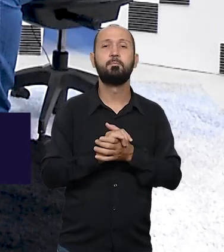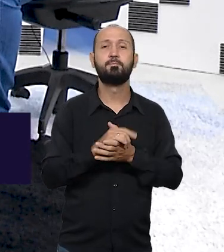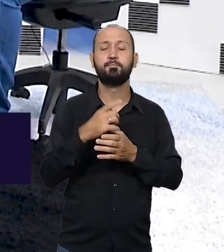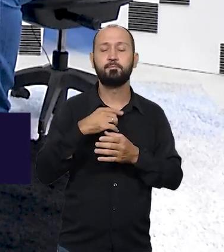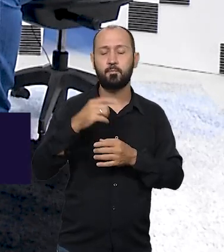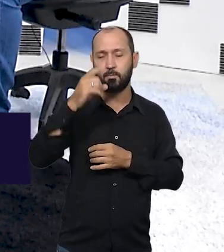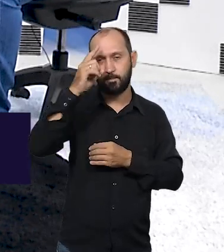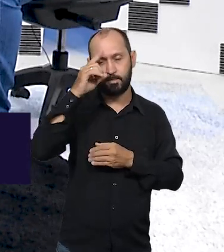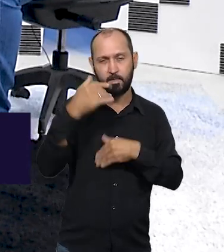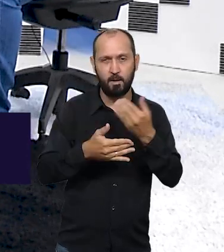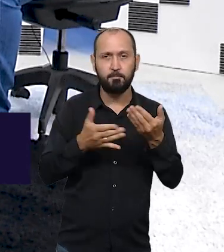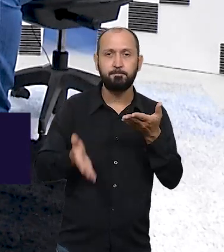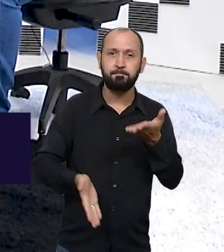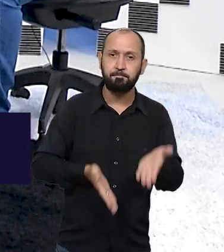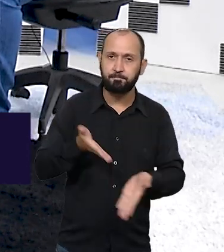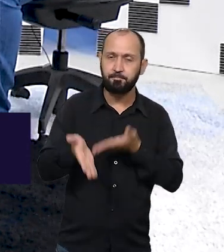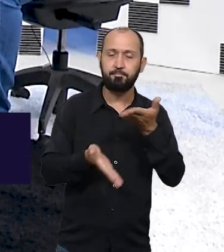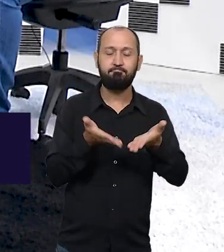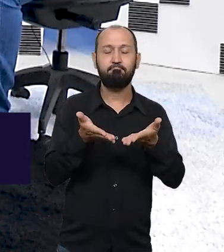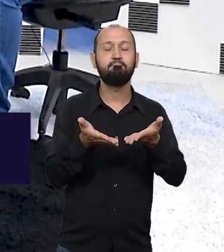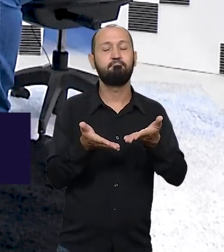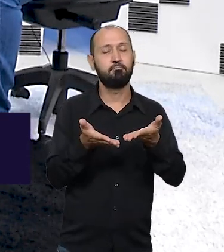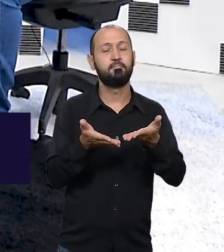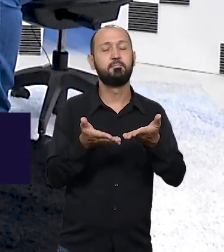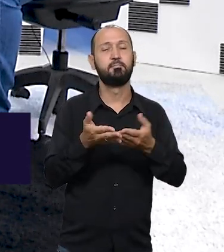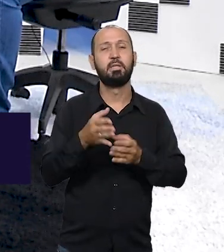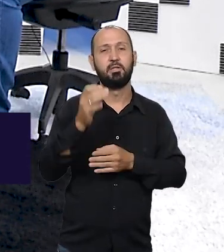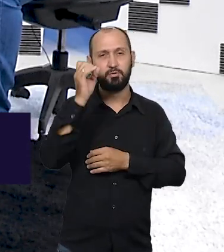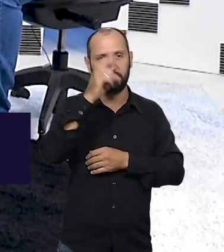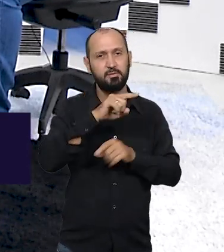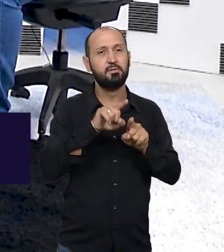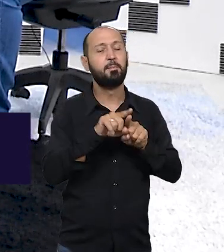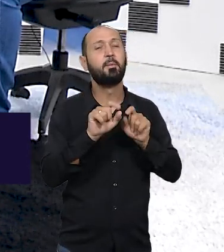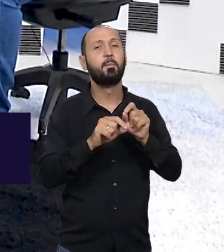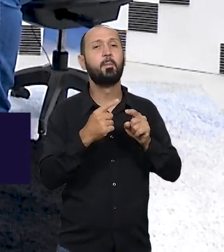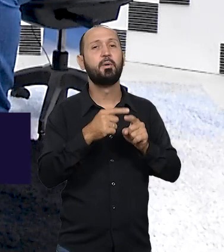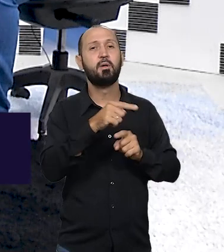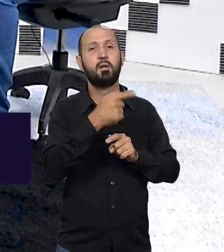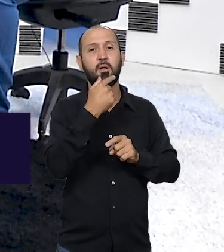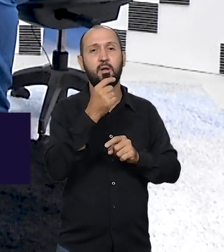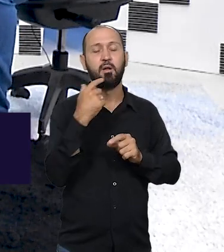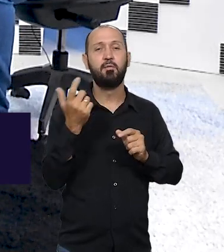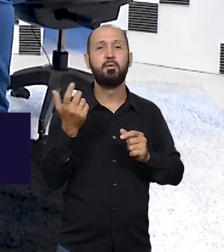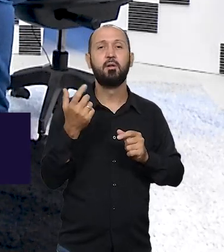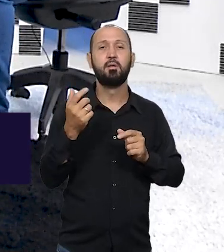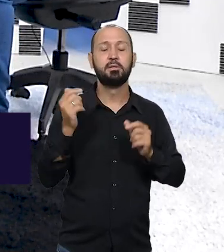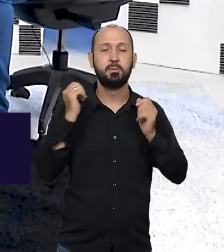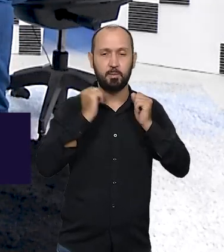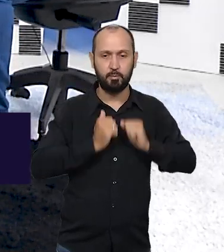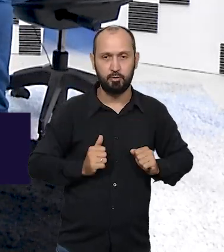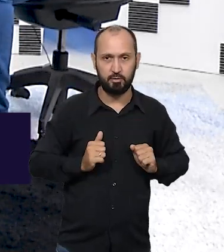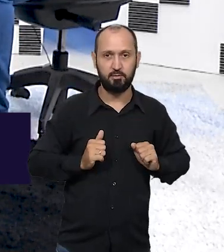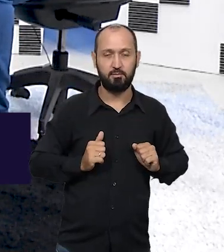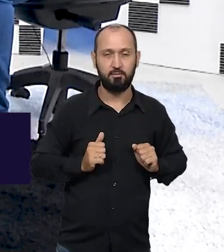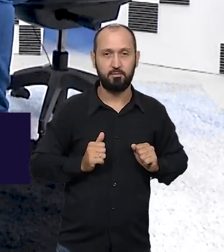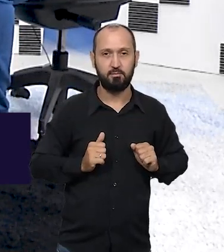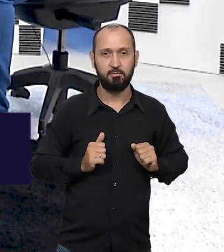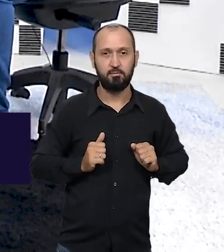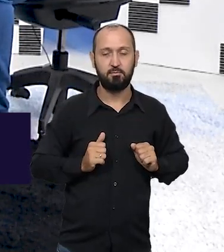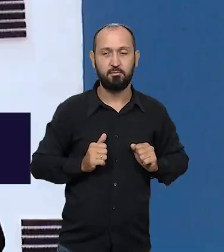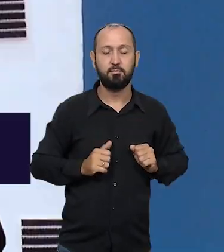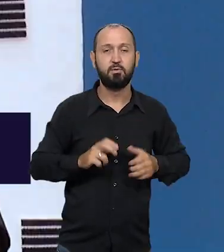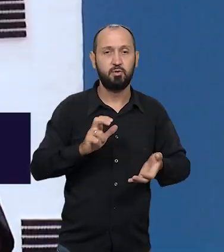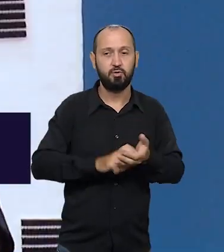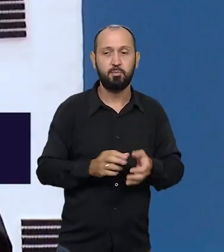terapias é complexo também, porque a gente fala que o menino vira um menino mochila. Você coloca a mochila dele pela manhã, leva na escola,